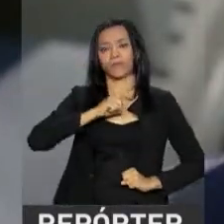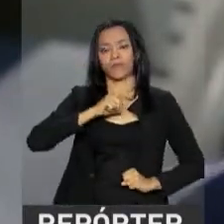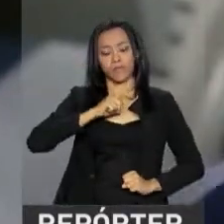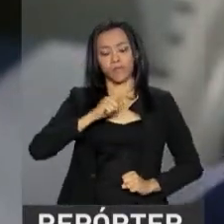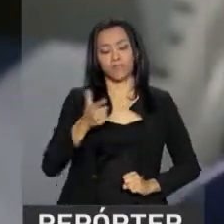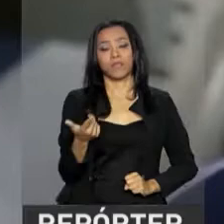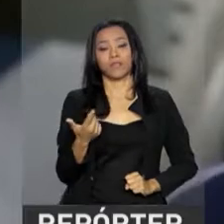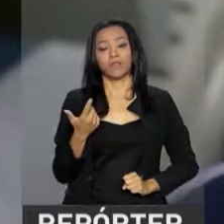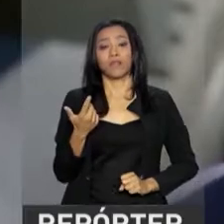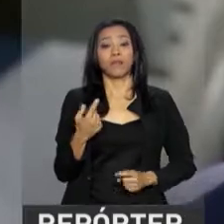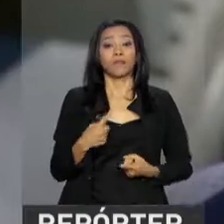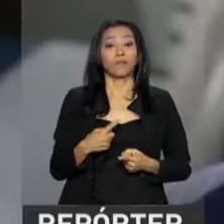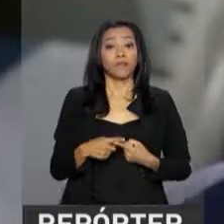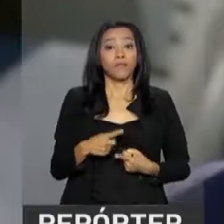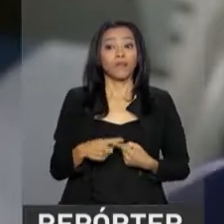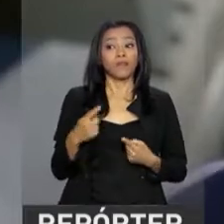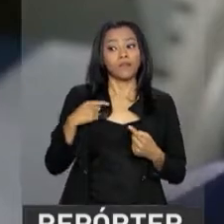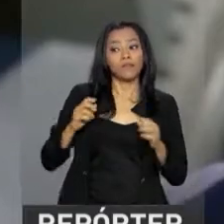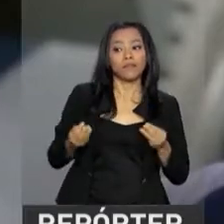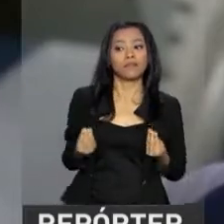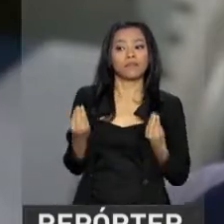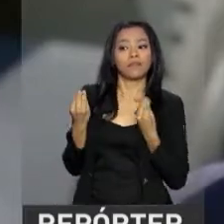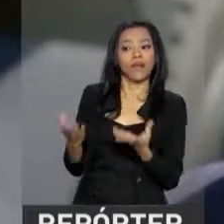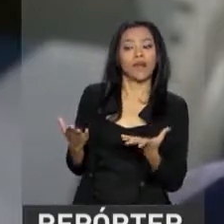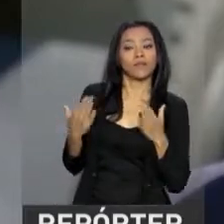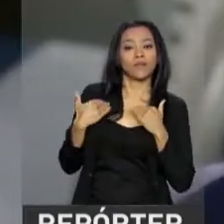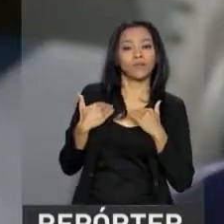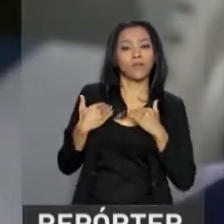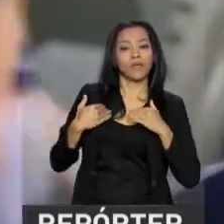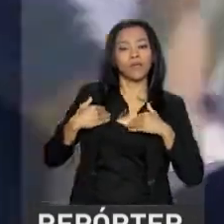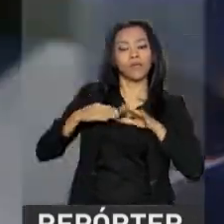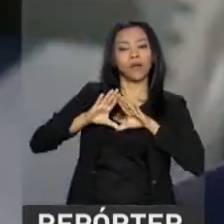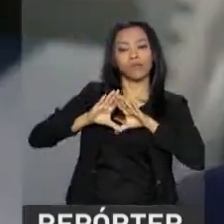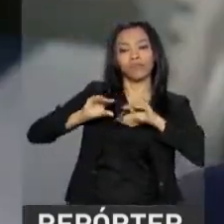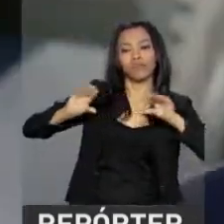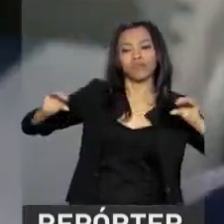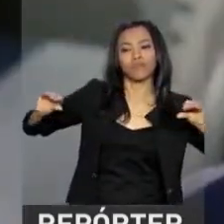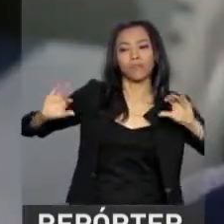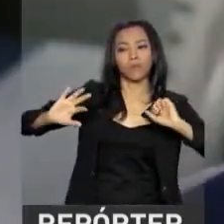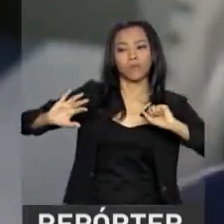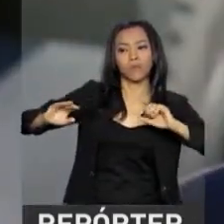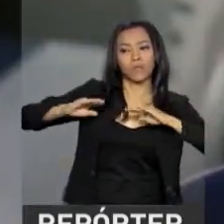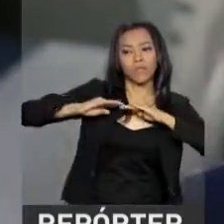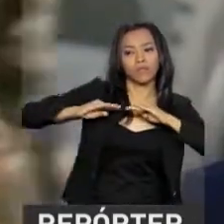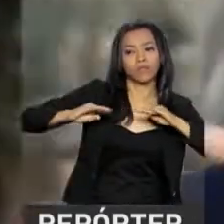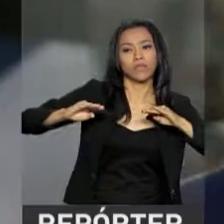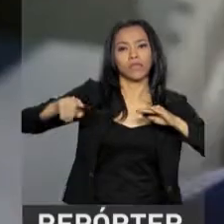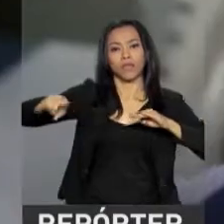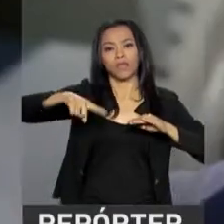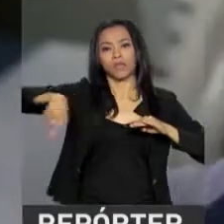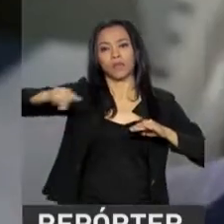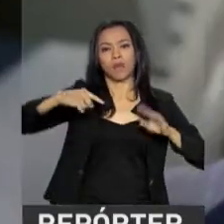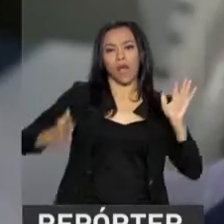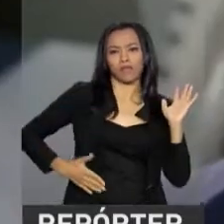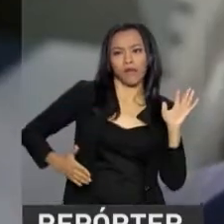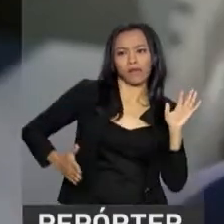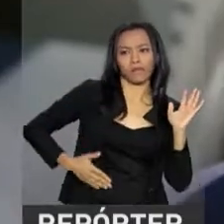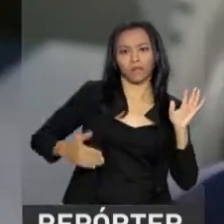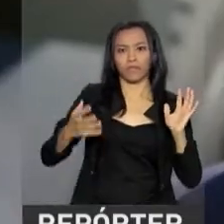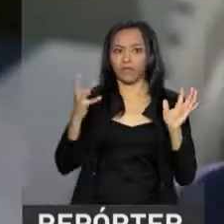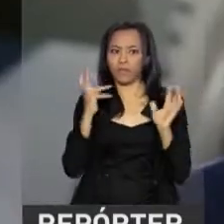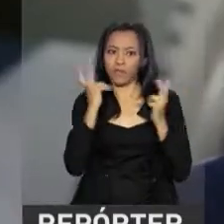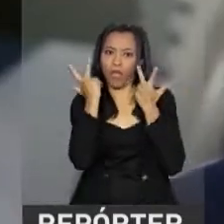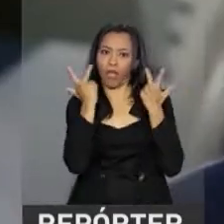a situação de estabilidade da criminalidade, tem incomodado a criminalidade, o trabalho de inteligência tem